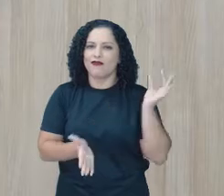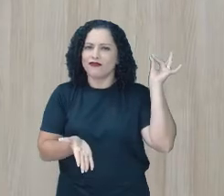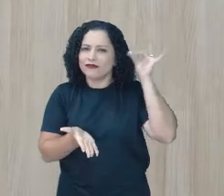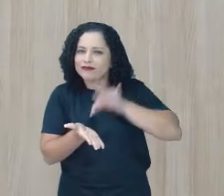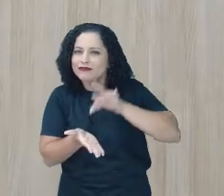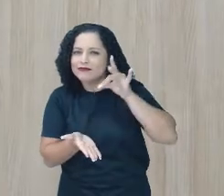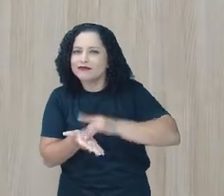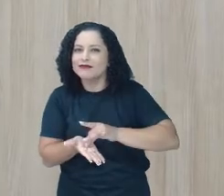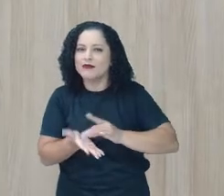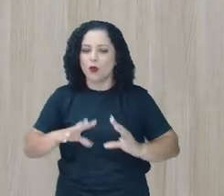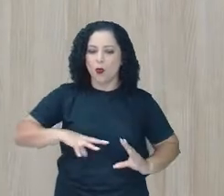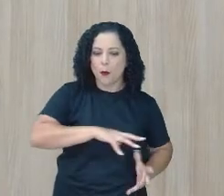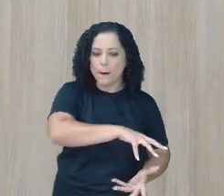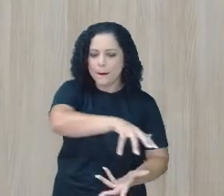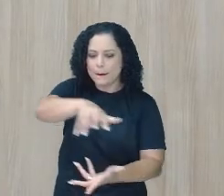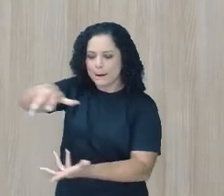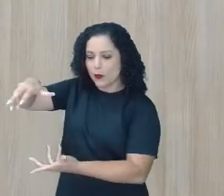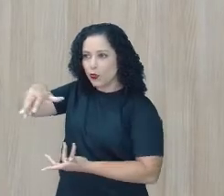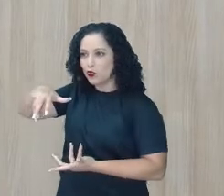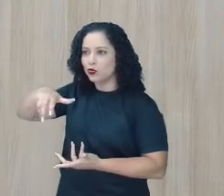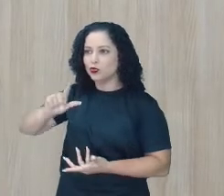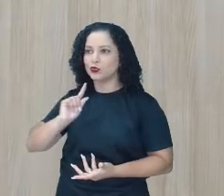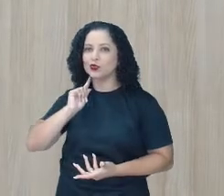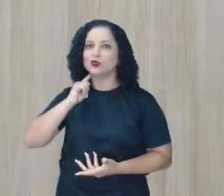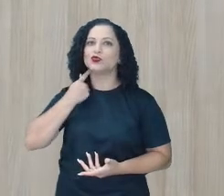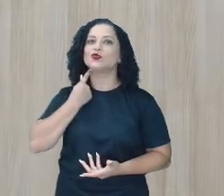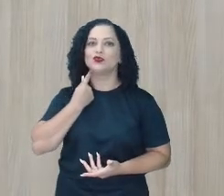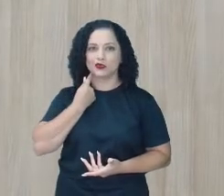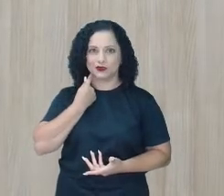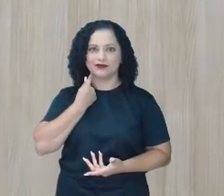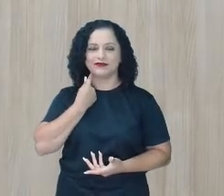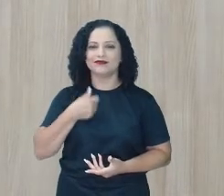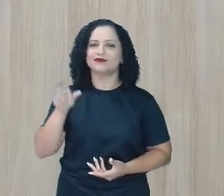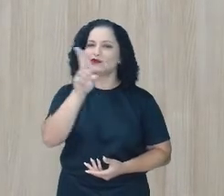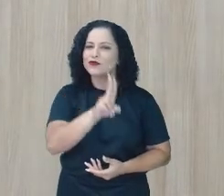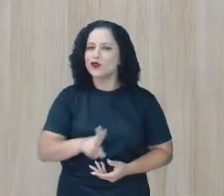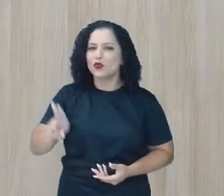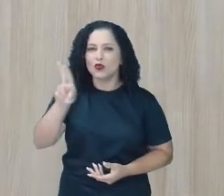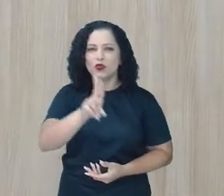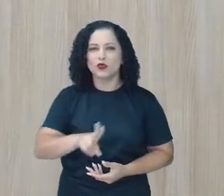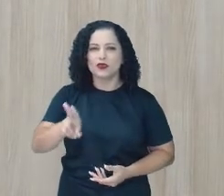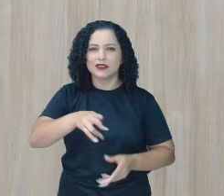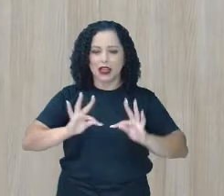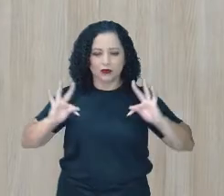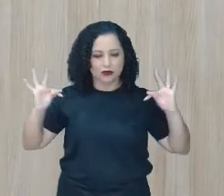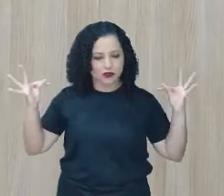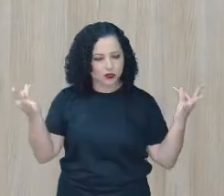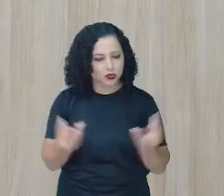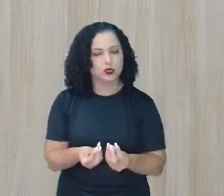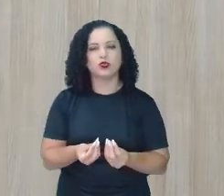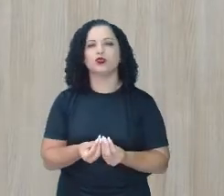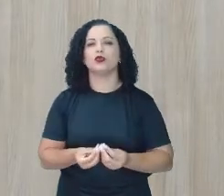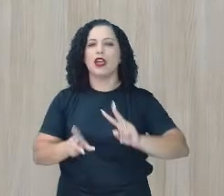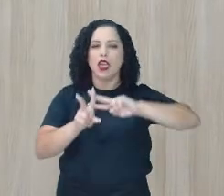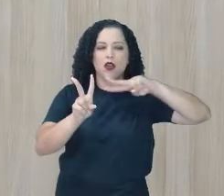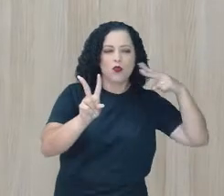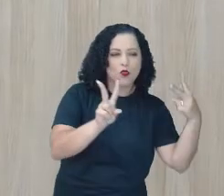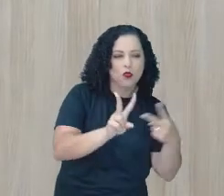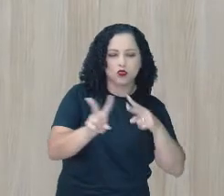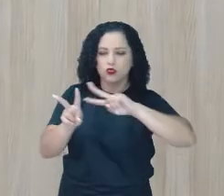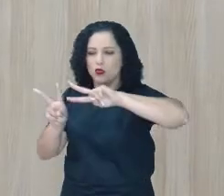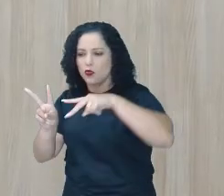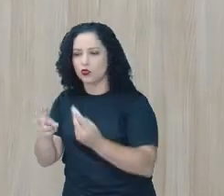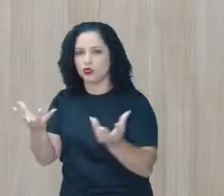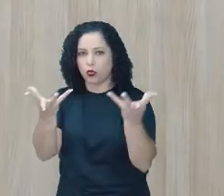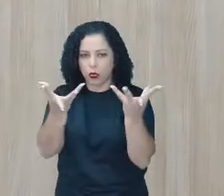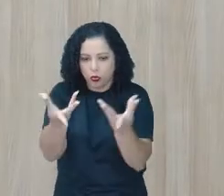a Terra estava muito suja, minha gente. A gente usou todos os recursos da Terra, sobrou bem pouquinha